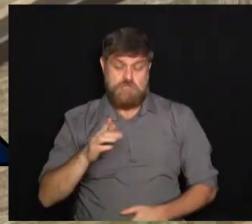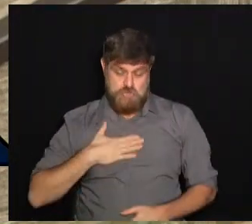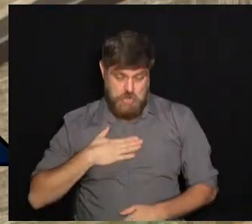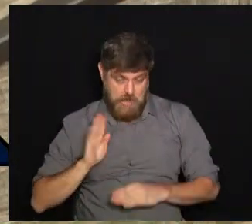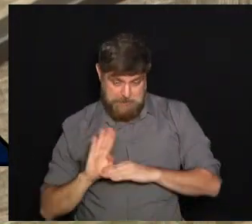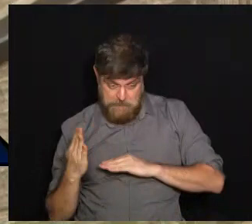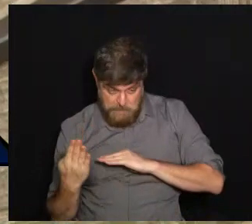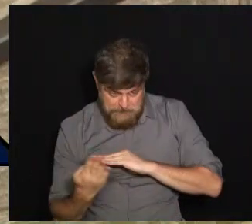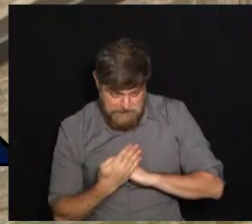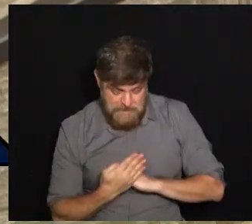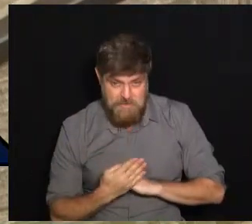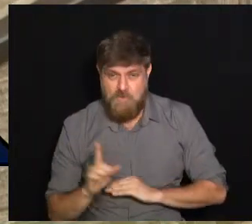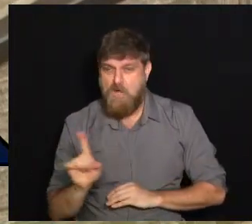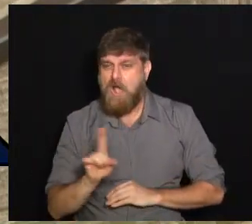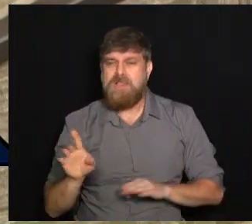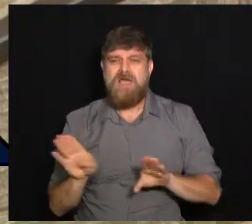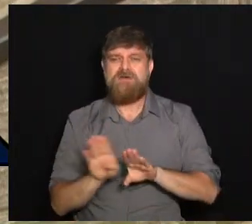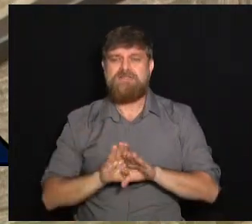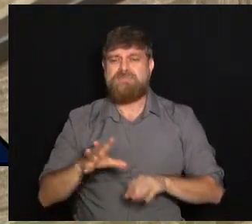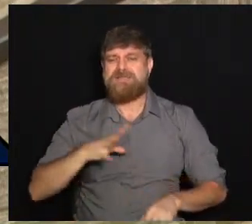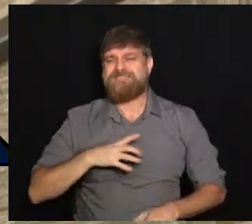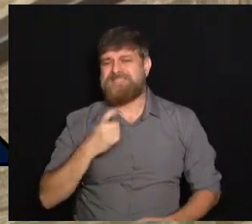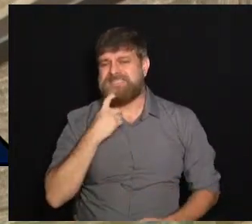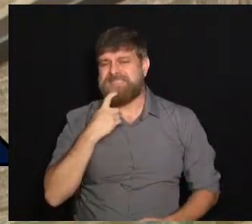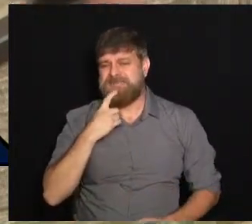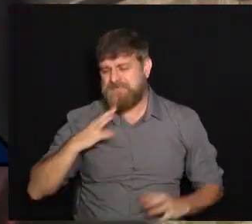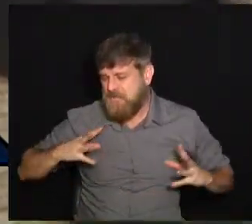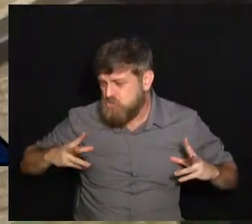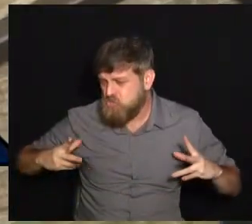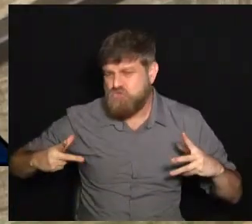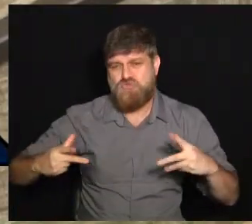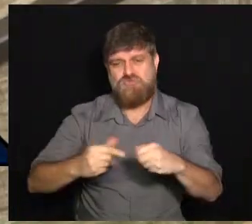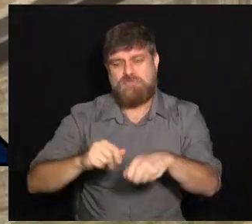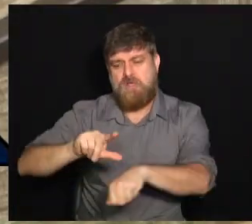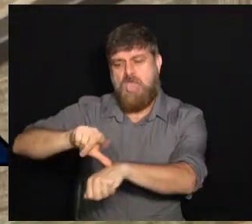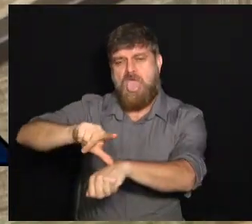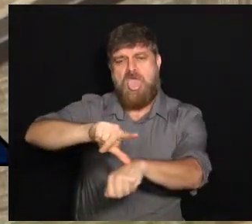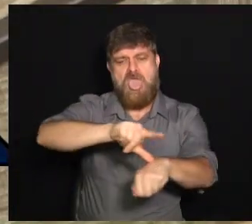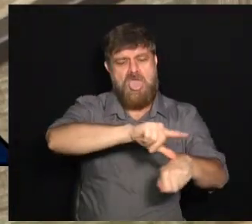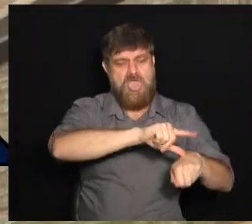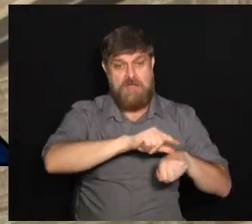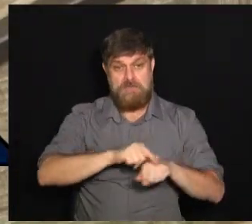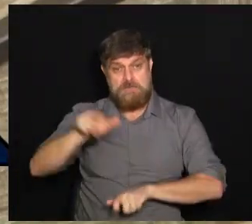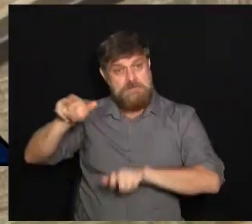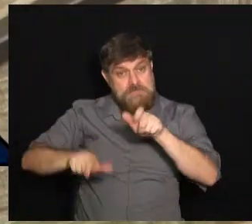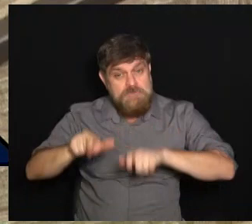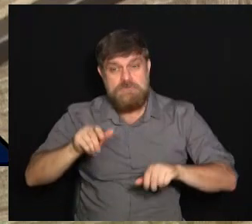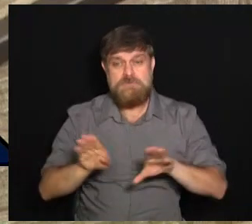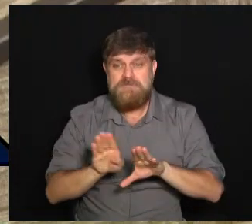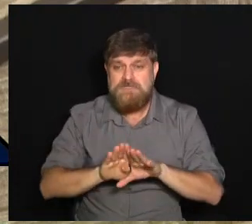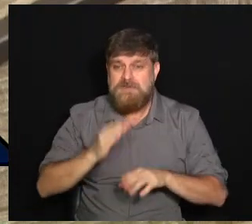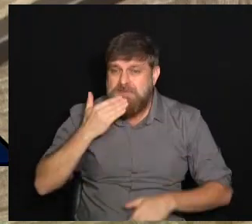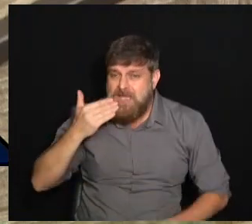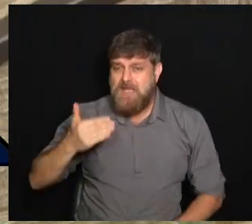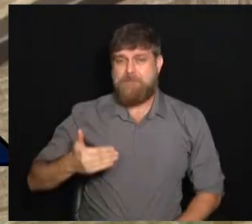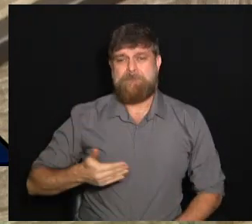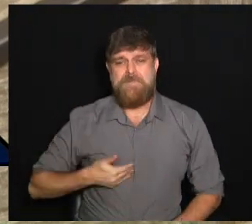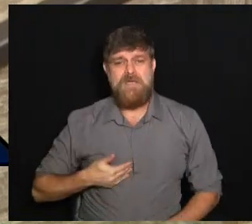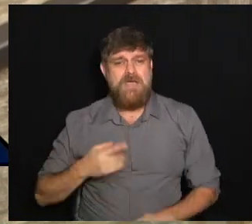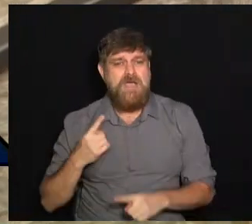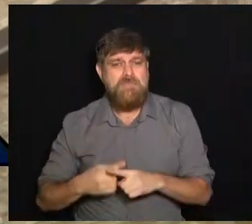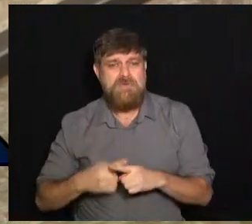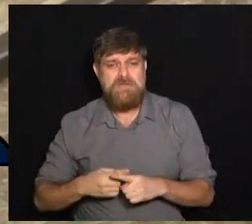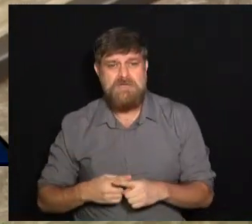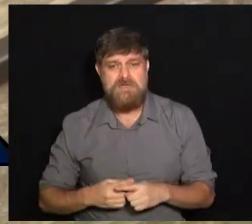bairro, só do nosso distrito. Isso está acontecendo em Campinas como um todo. E muita gente, que às vezes também nos procura, porque o